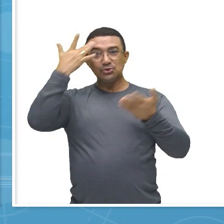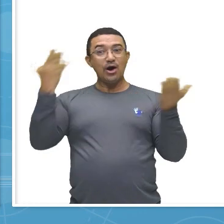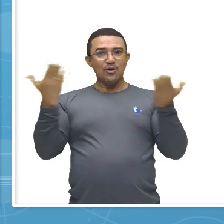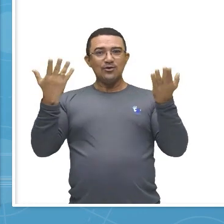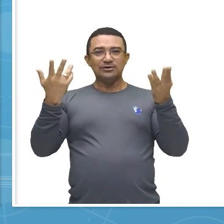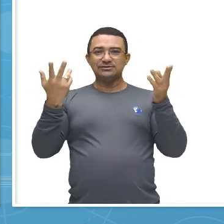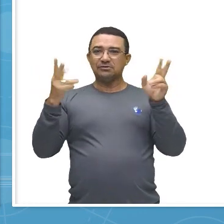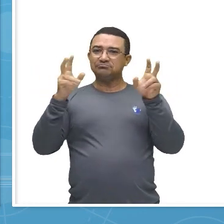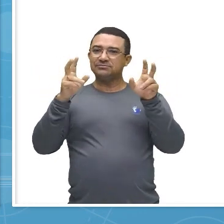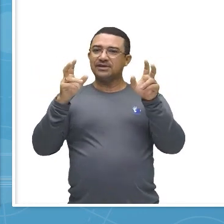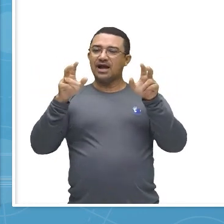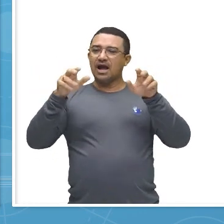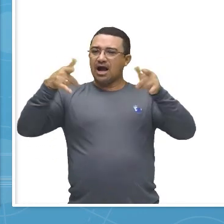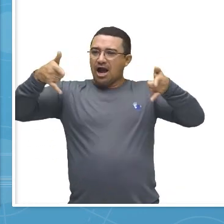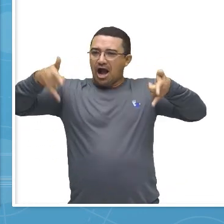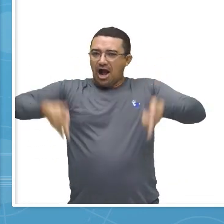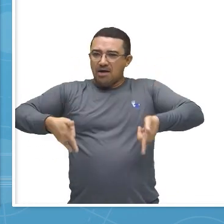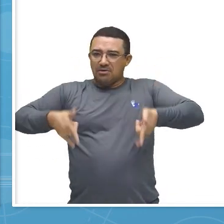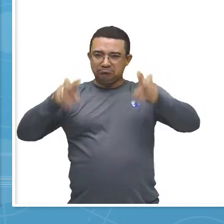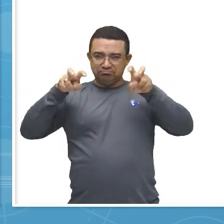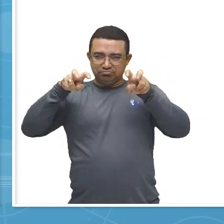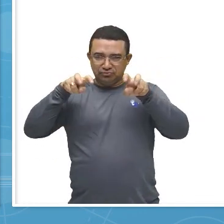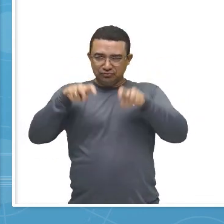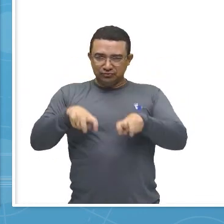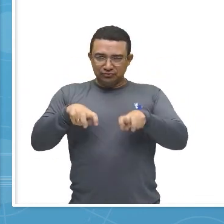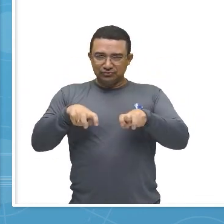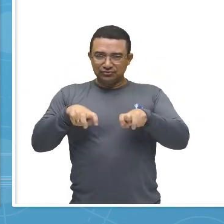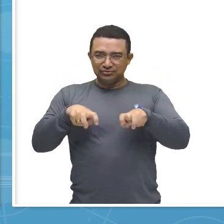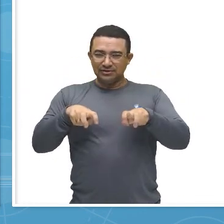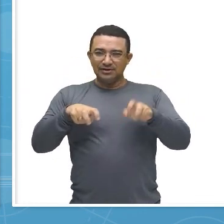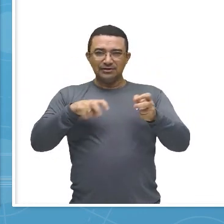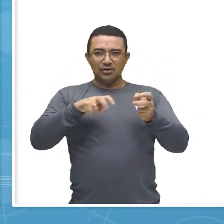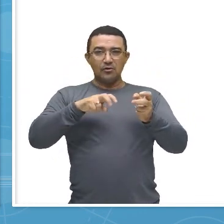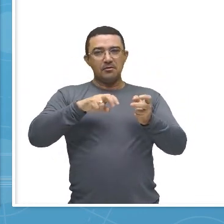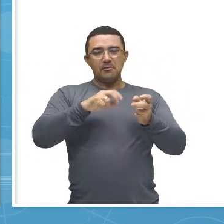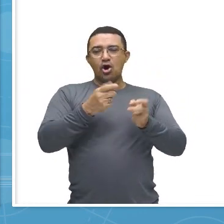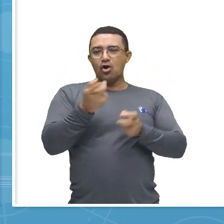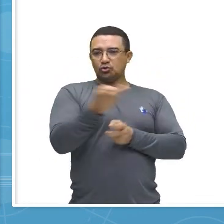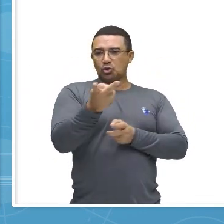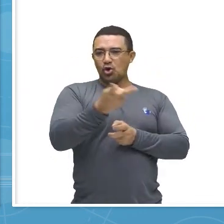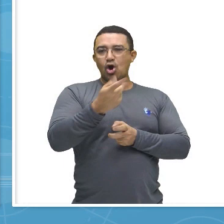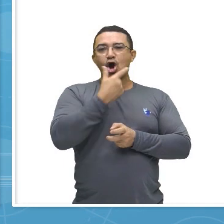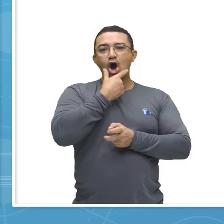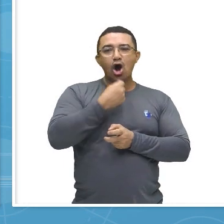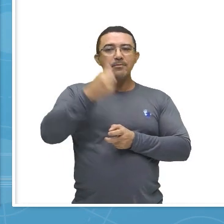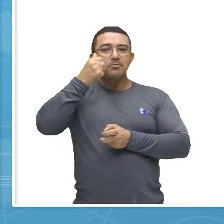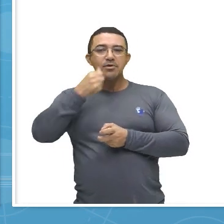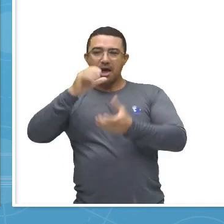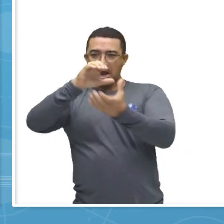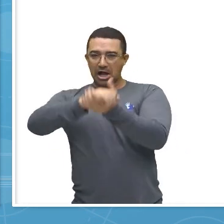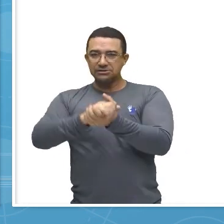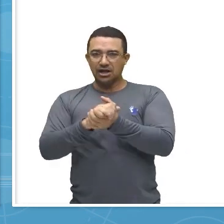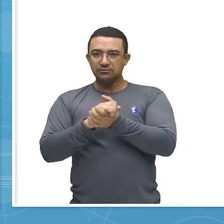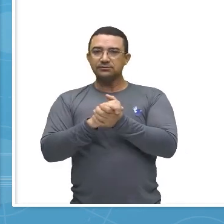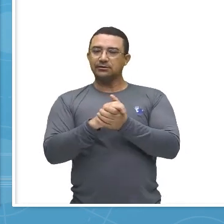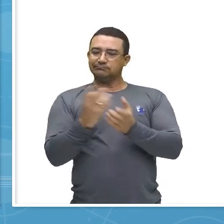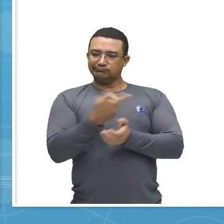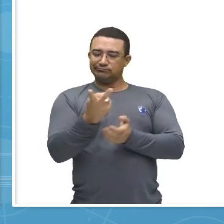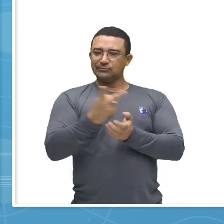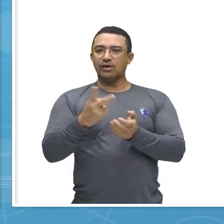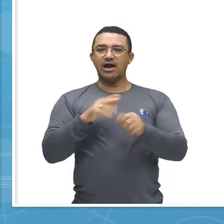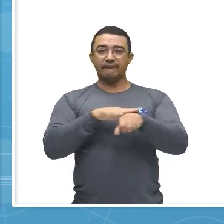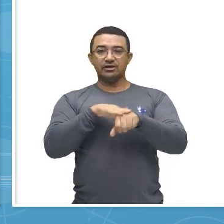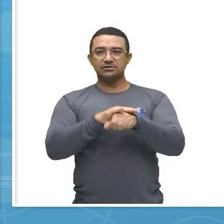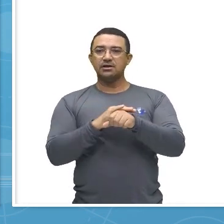aqui nesse contexto podemos imaginar que seja marido e mulher, um esposo e a sua esposa, que estão conversando